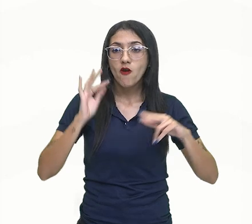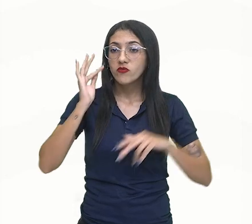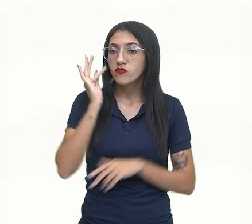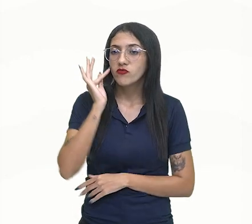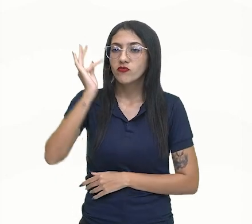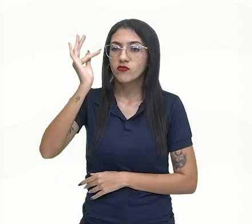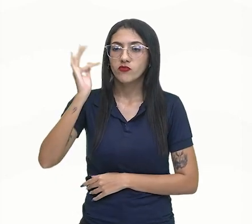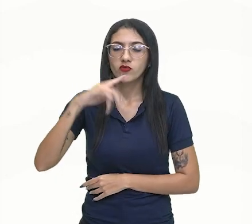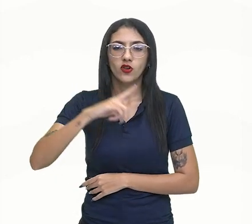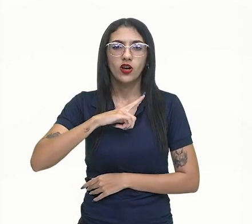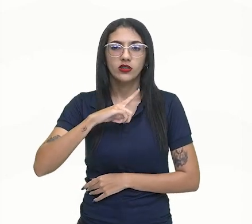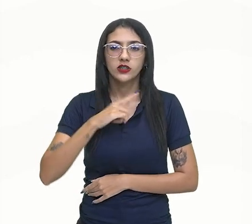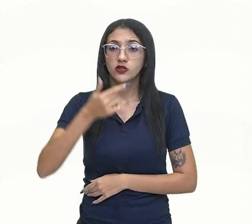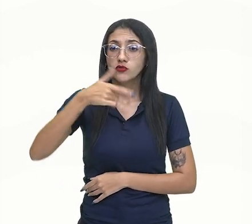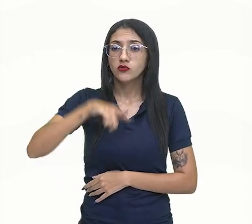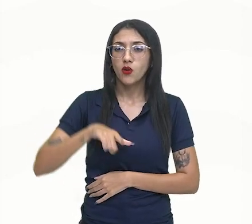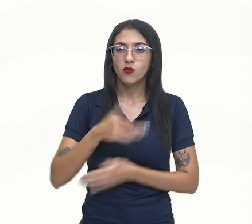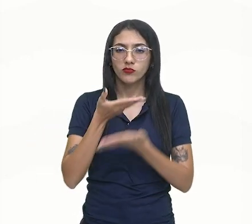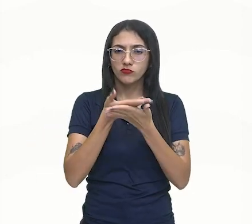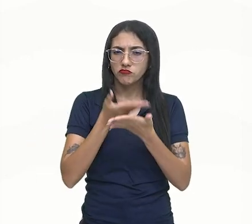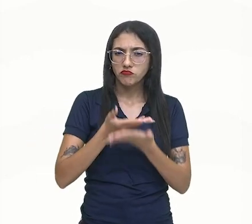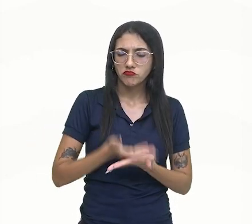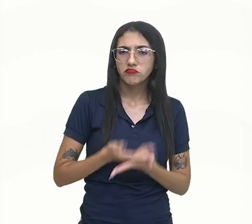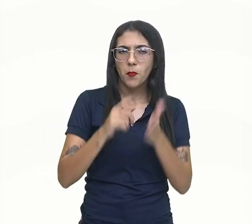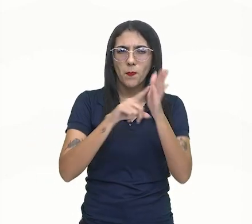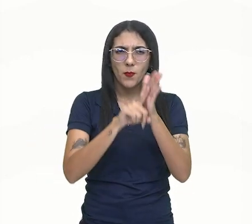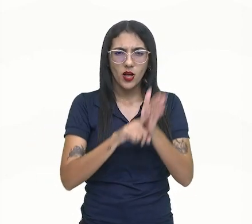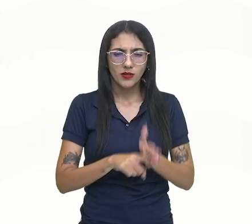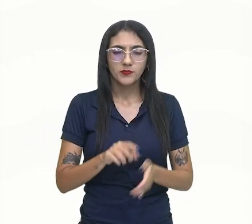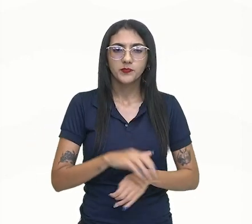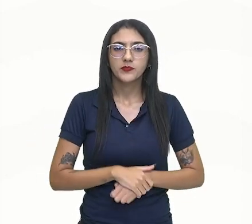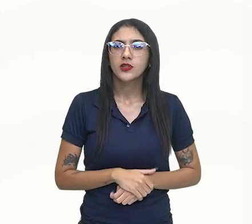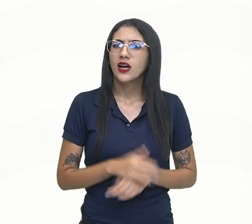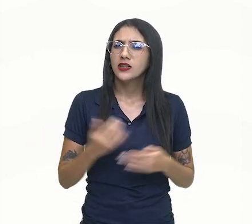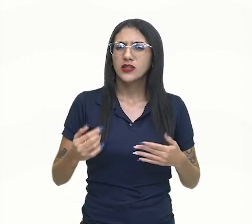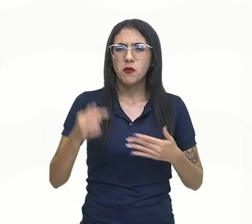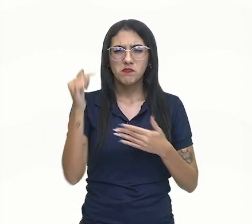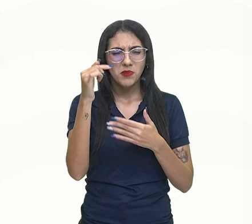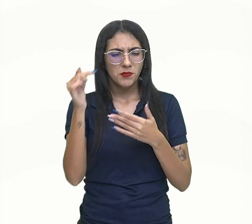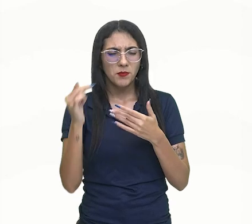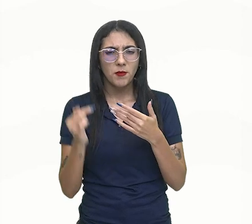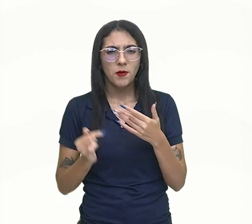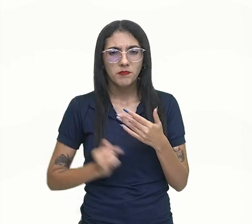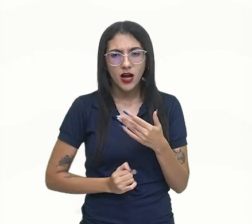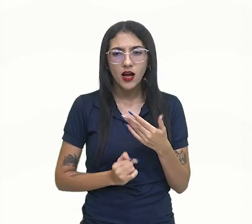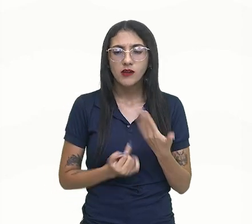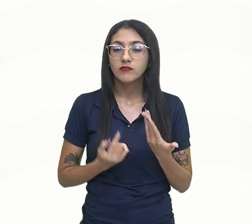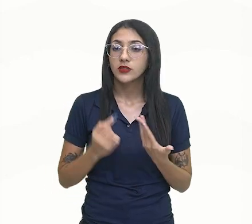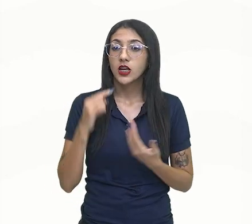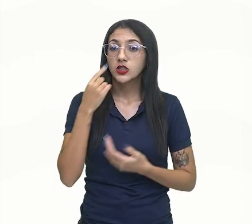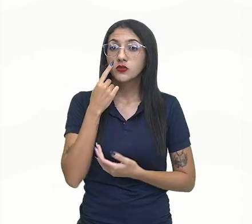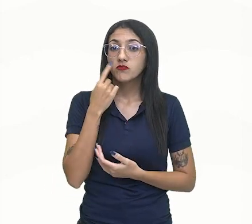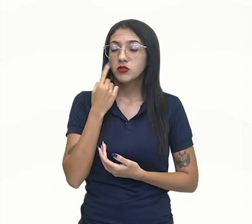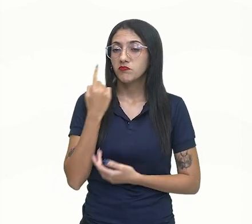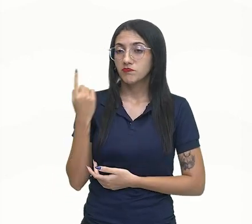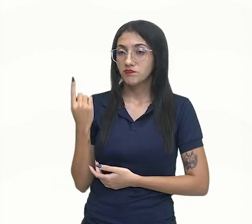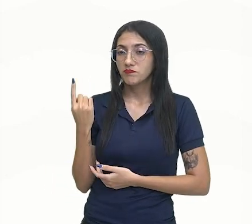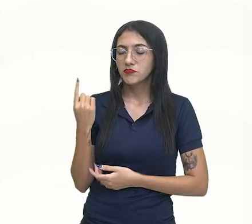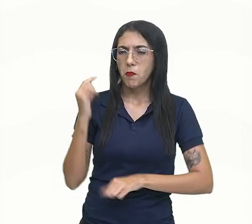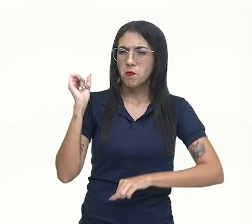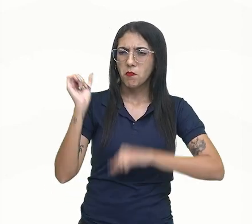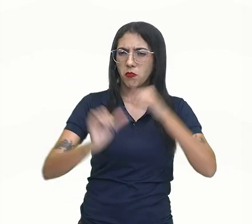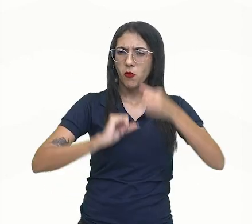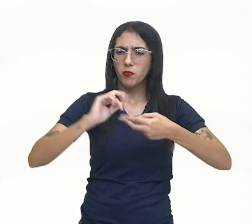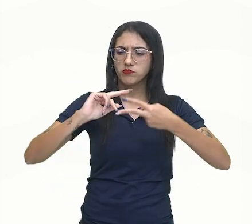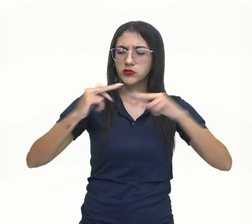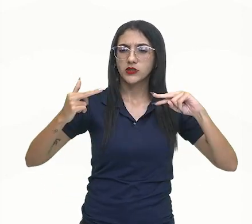mais estudados. Então, com tudo isso, nós temos aí que a mutação